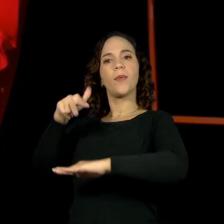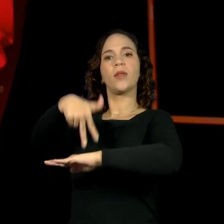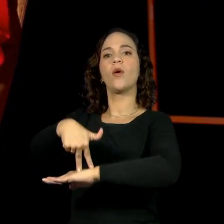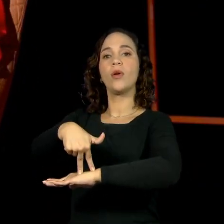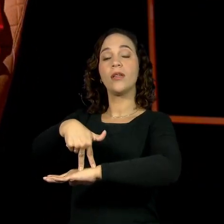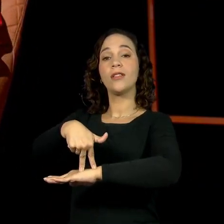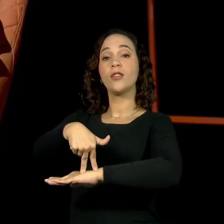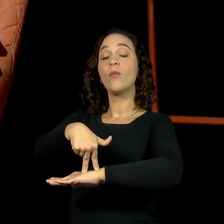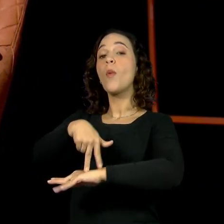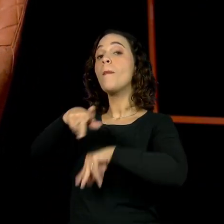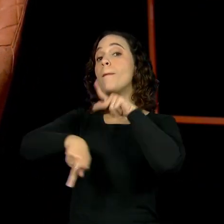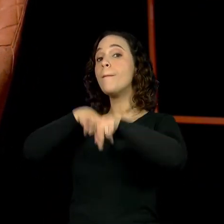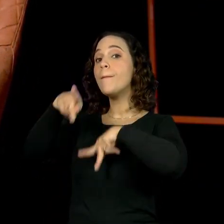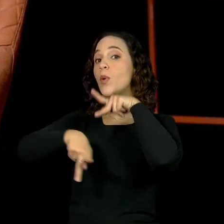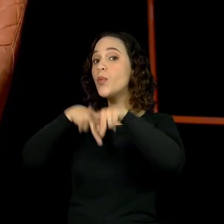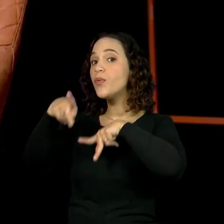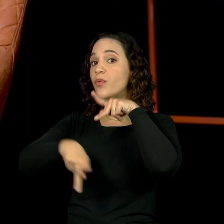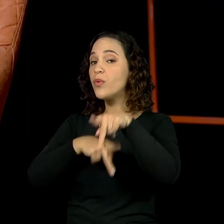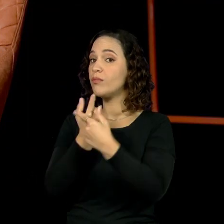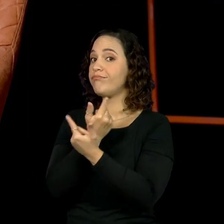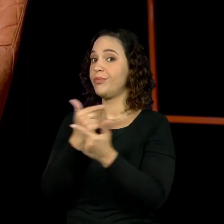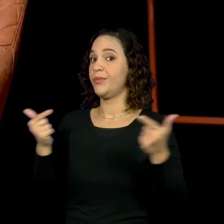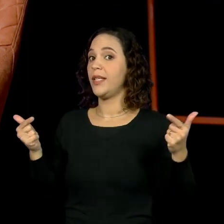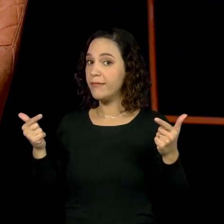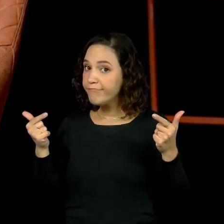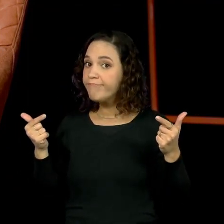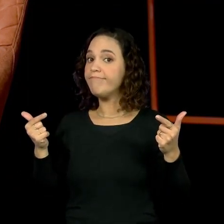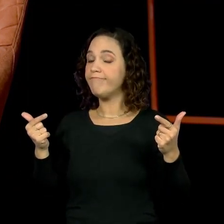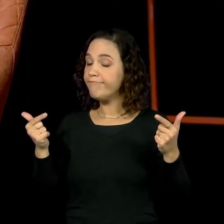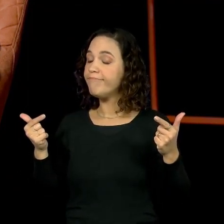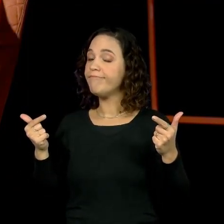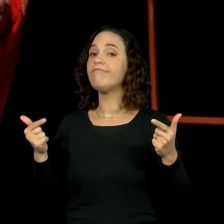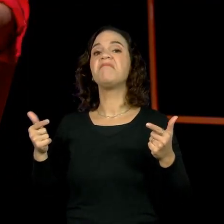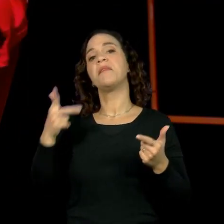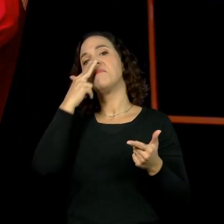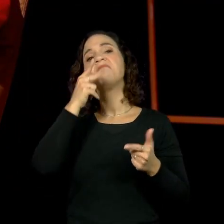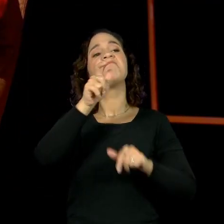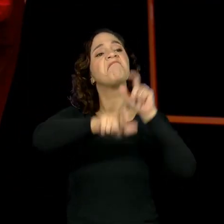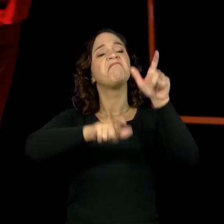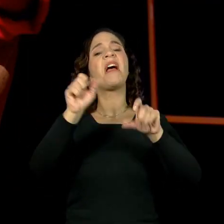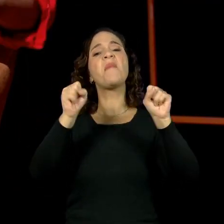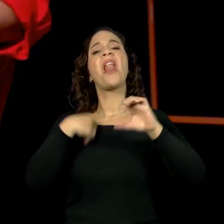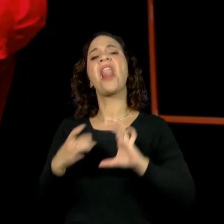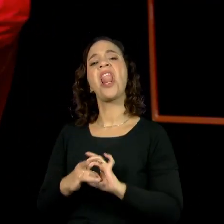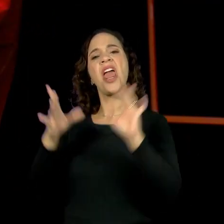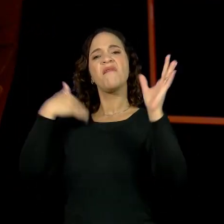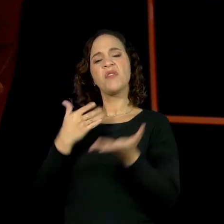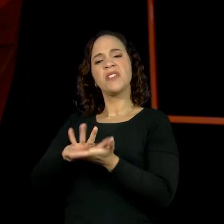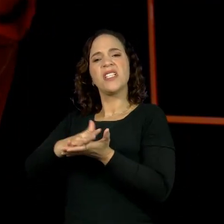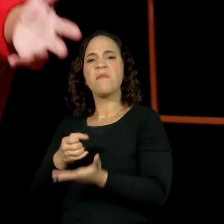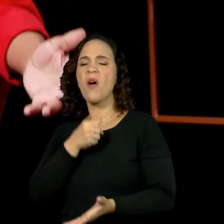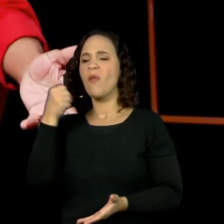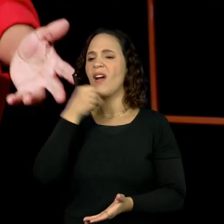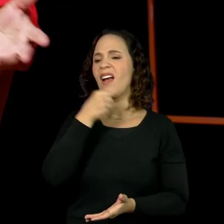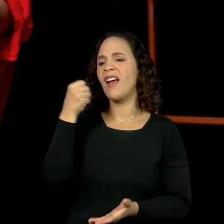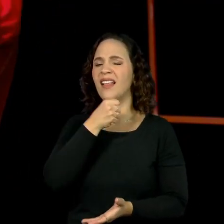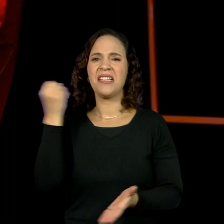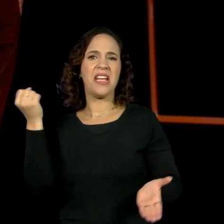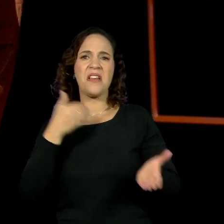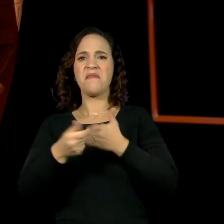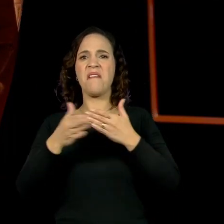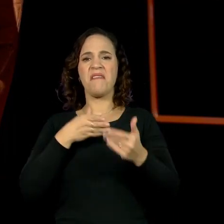protagonismo popular do povo realmente do samba, que hoje todo mundo é sambista, todo mundo é cantor, hoje todo mundo é todo mundo, né?